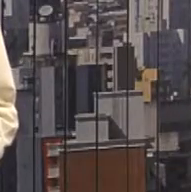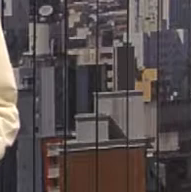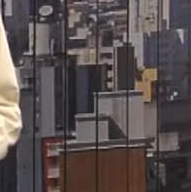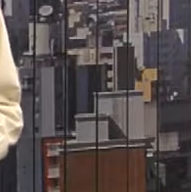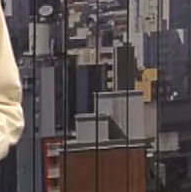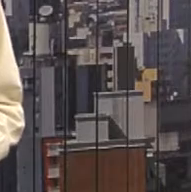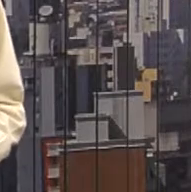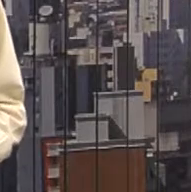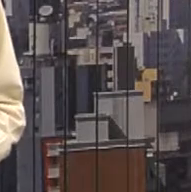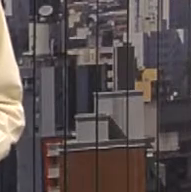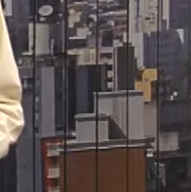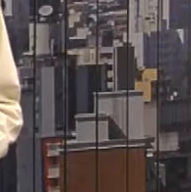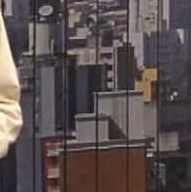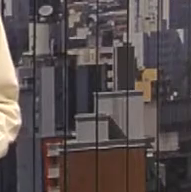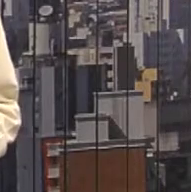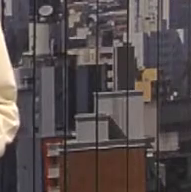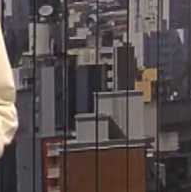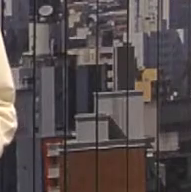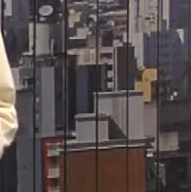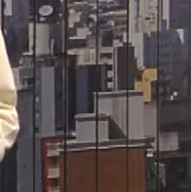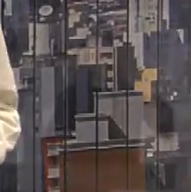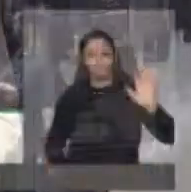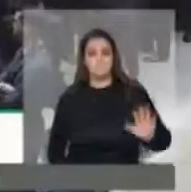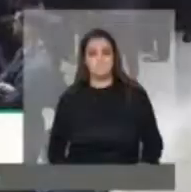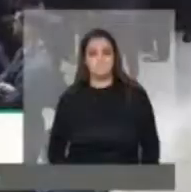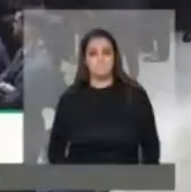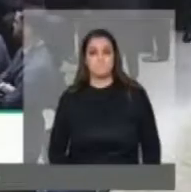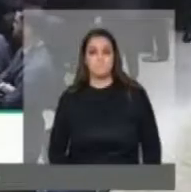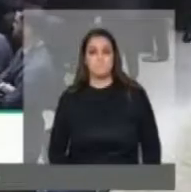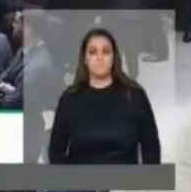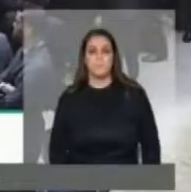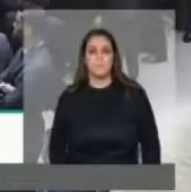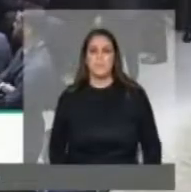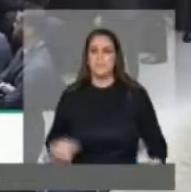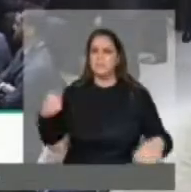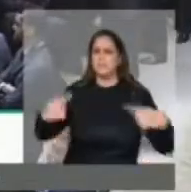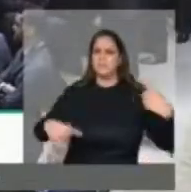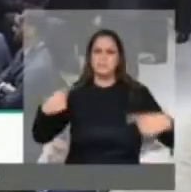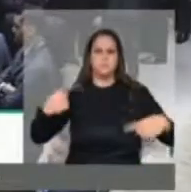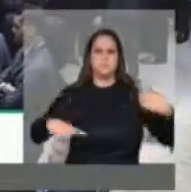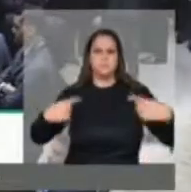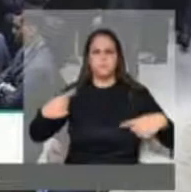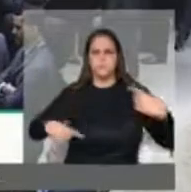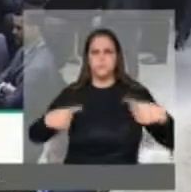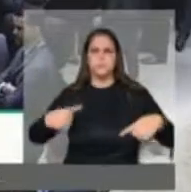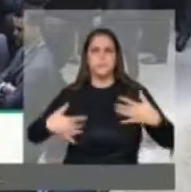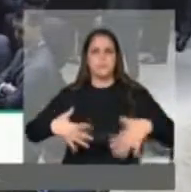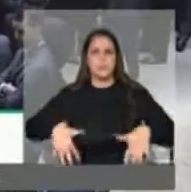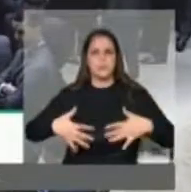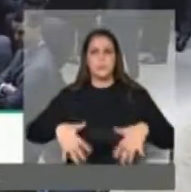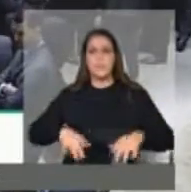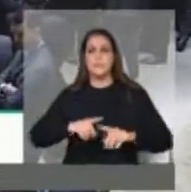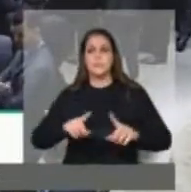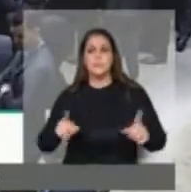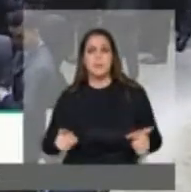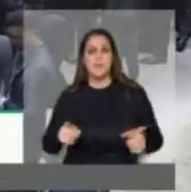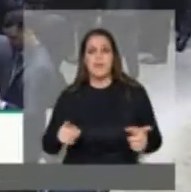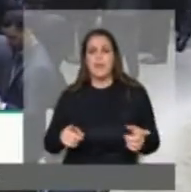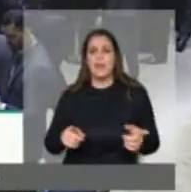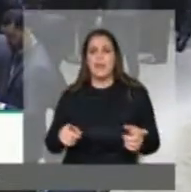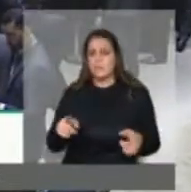Desde as 9 horas da manhã, no plenário da Câmara dos Deputados, os parlamentares estão discutindo a